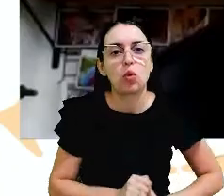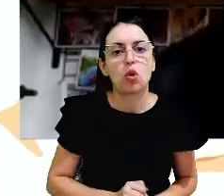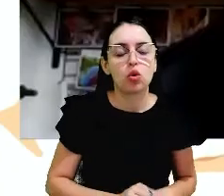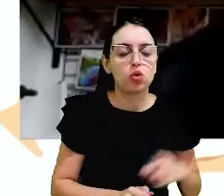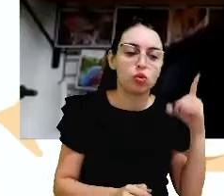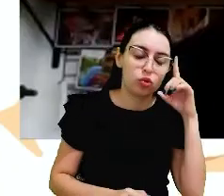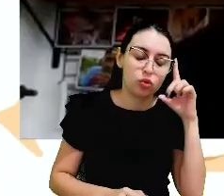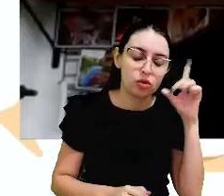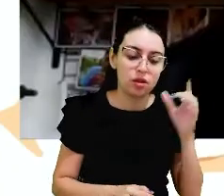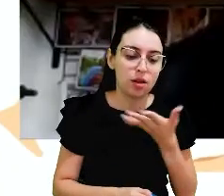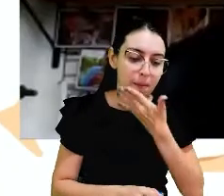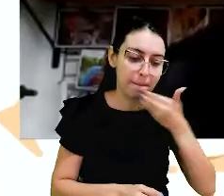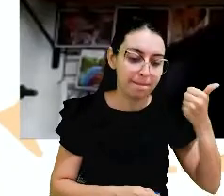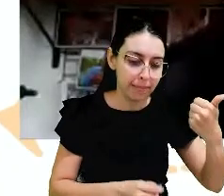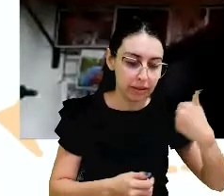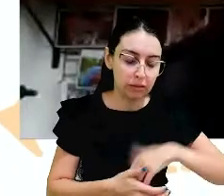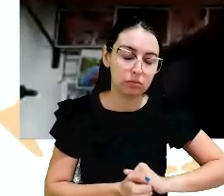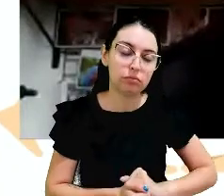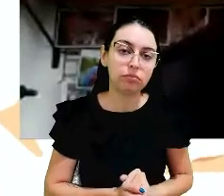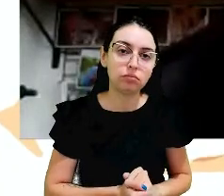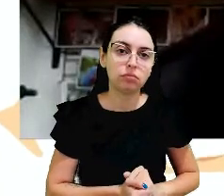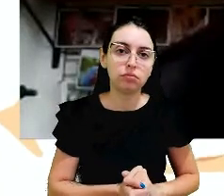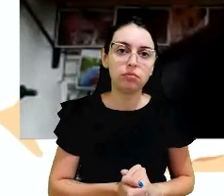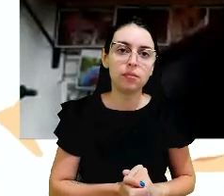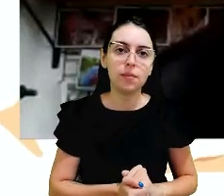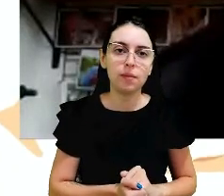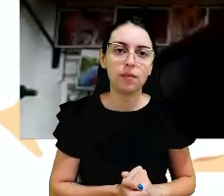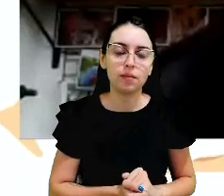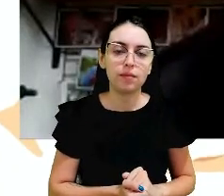situação sanitária melhor, né?